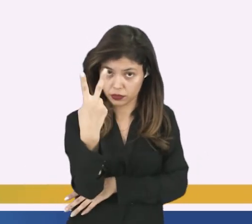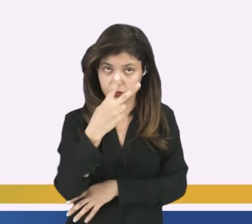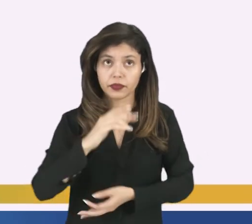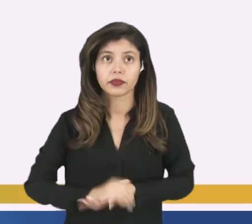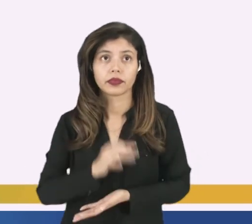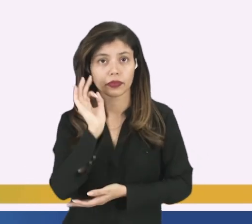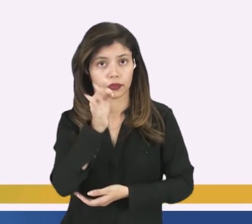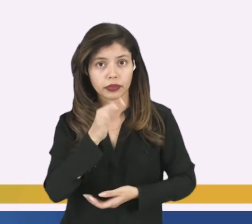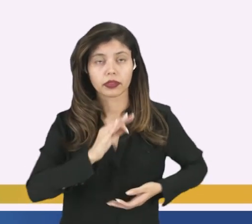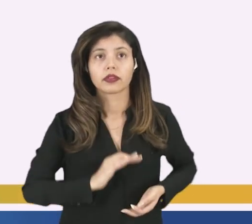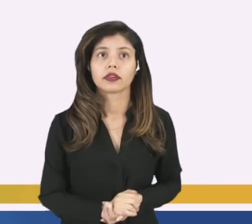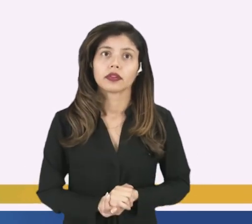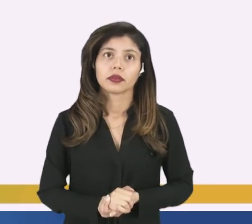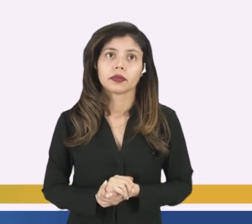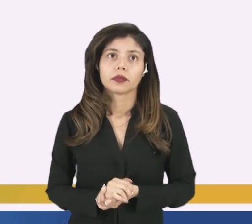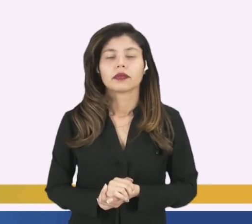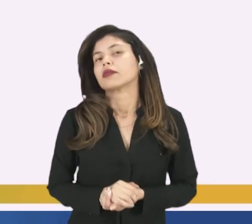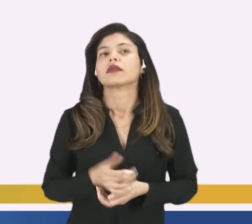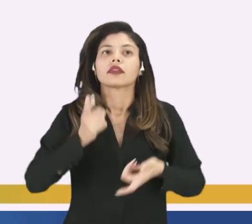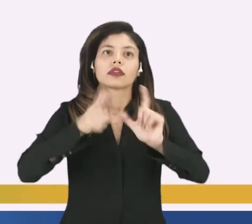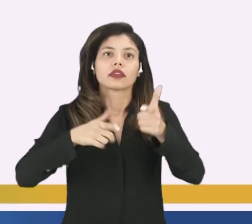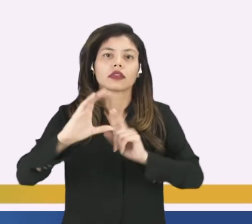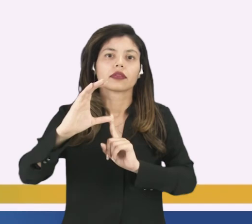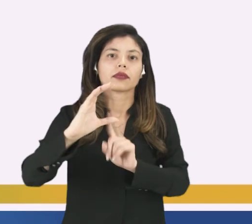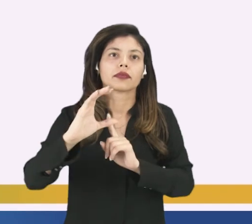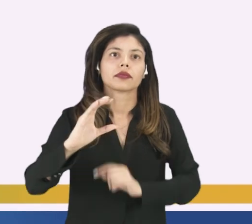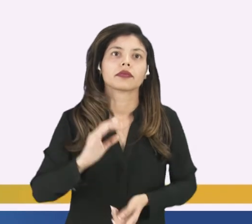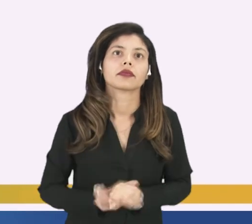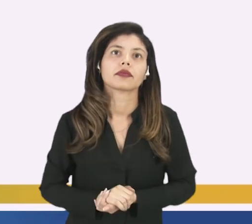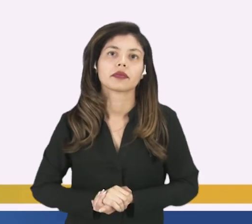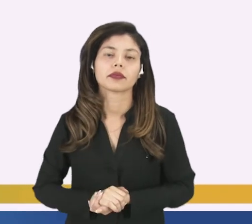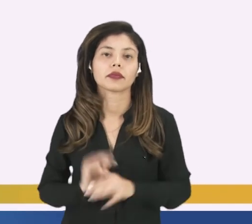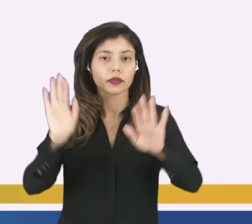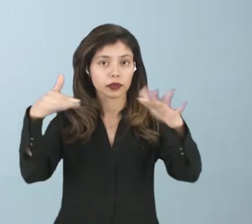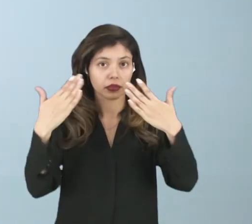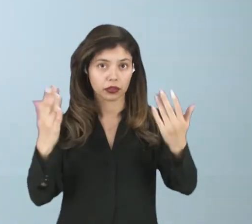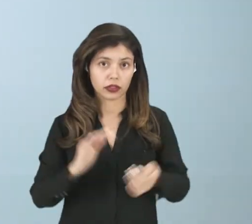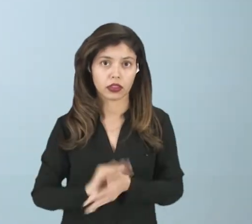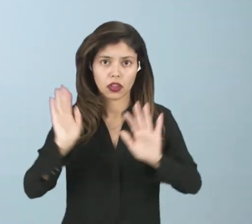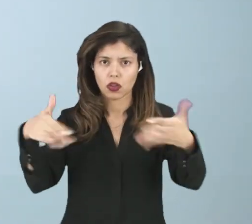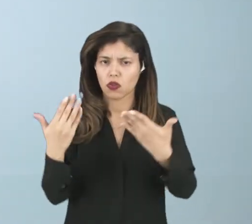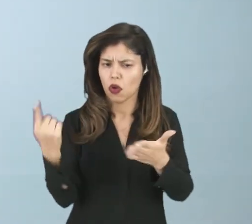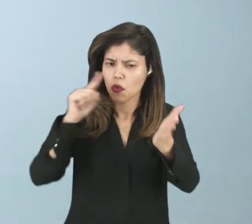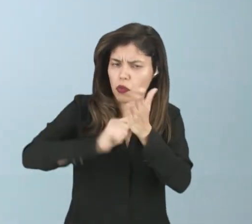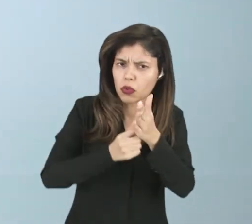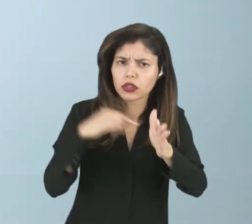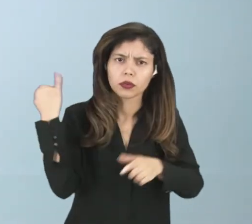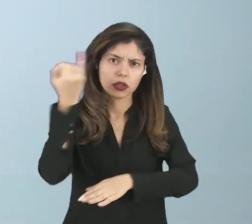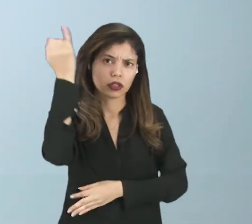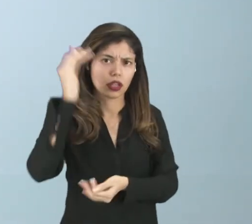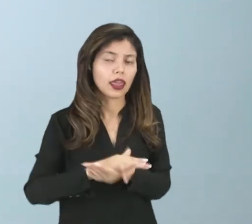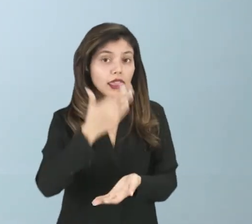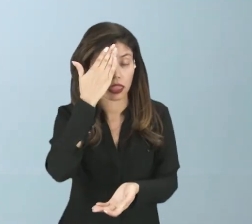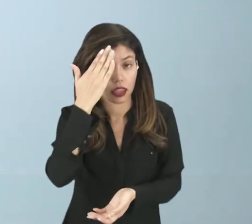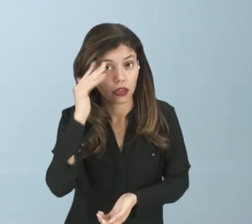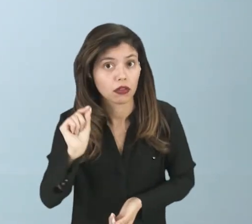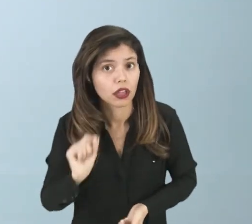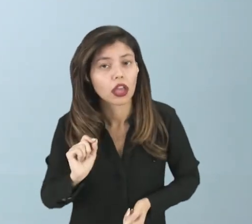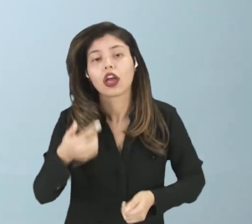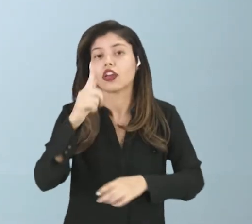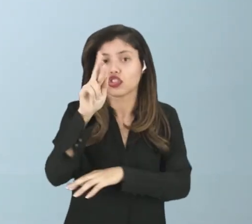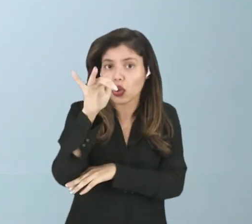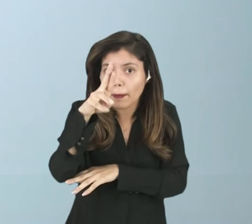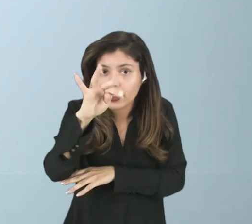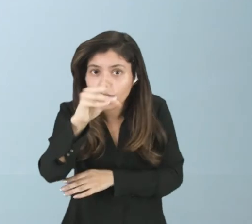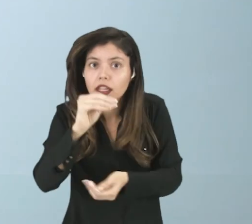vai aumentar 2 unidades. Certinho? Então, é só você ter essa visão. Vem aqui comigo, então. Qual é o ponto mais importante?